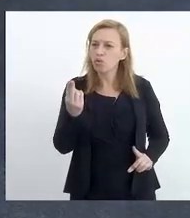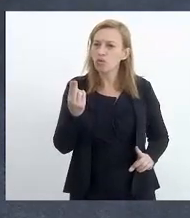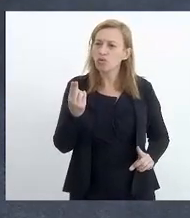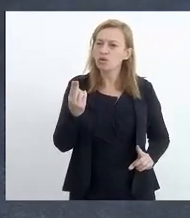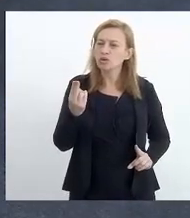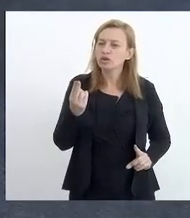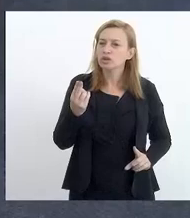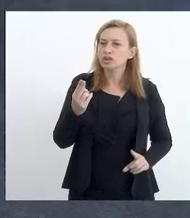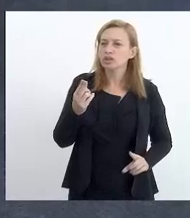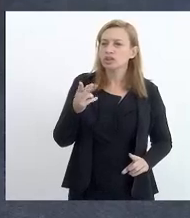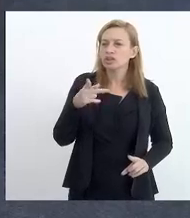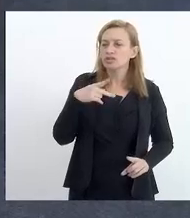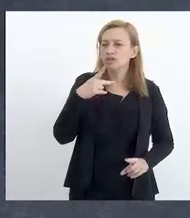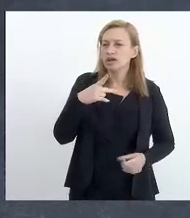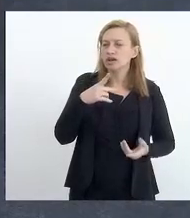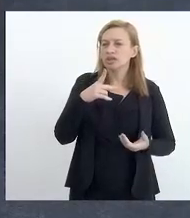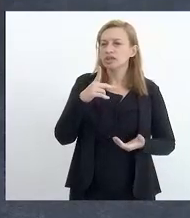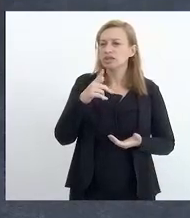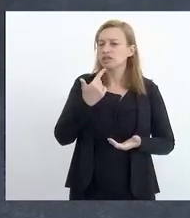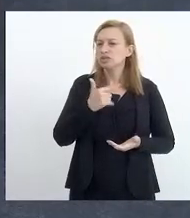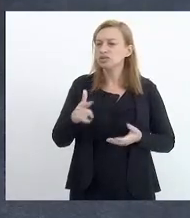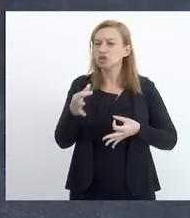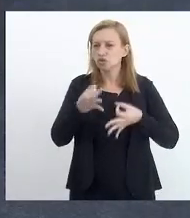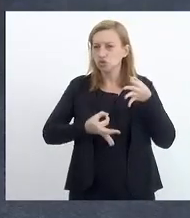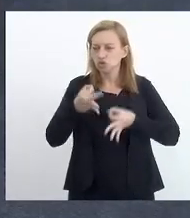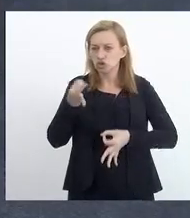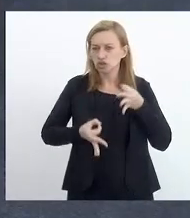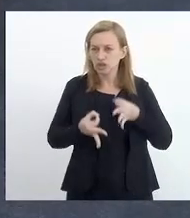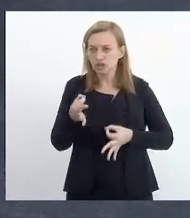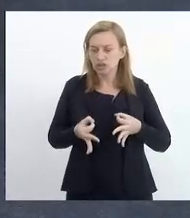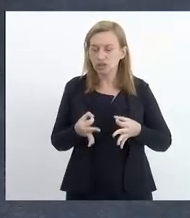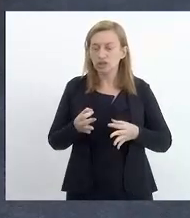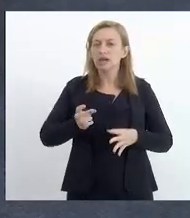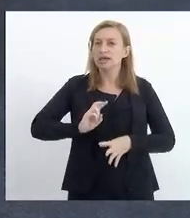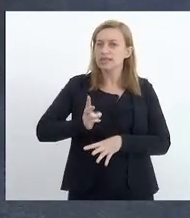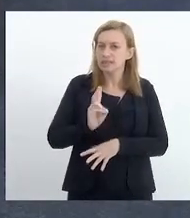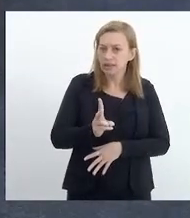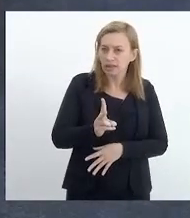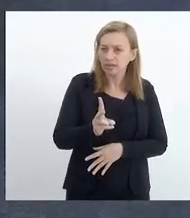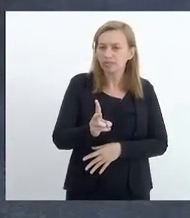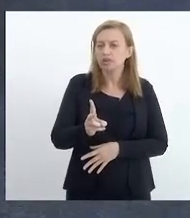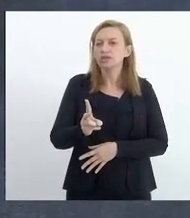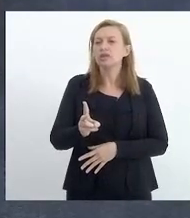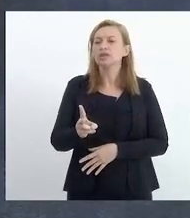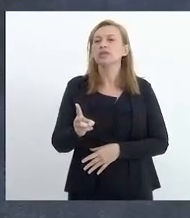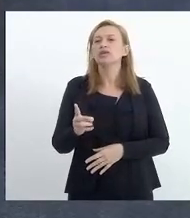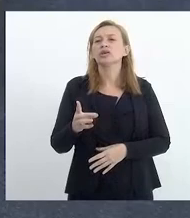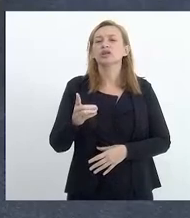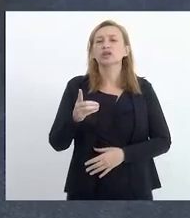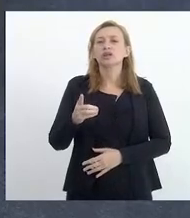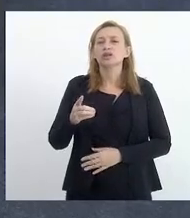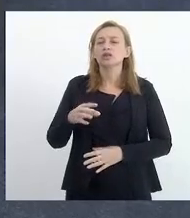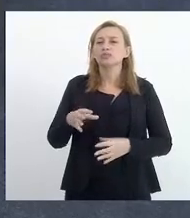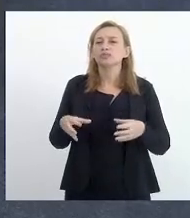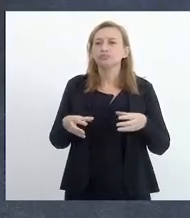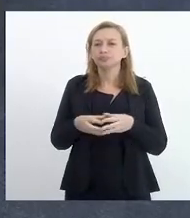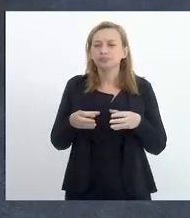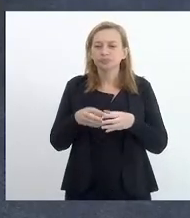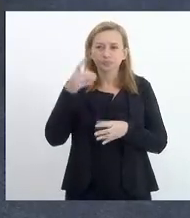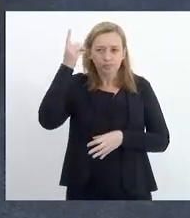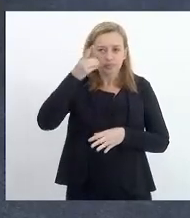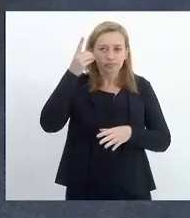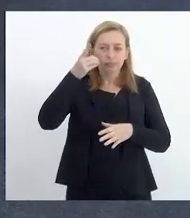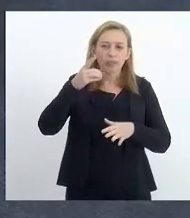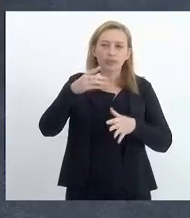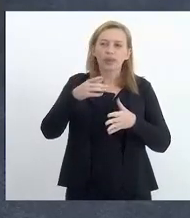se dizem injustiçados. Todas as vezes que este parlamento depende de